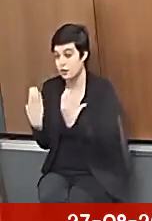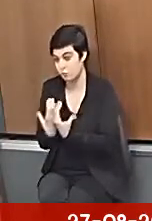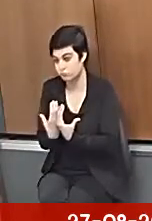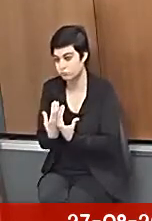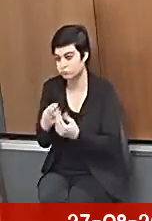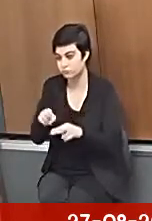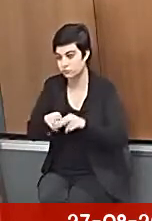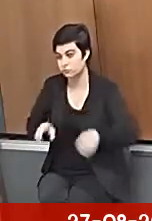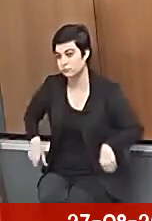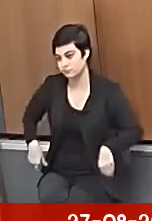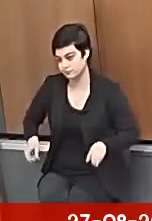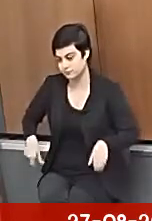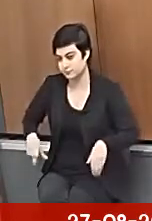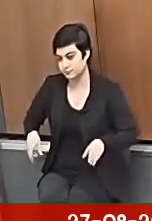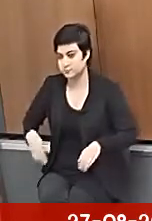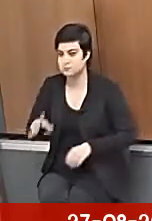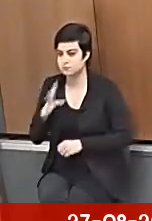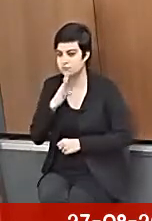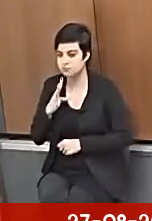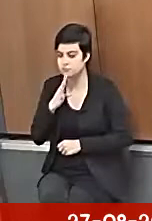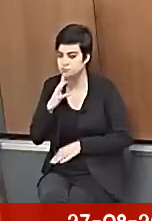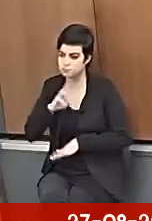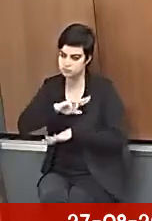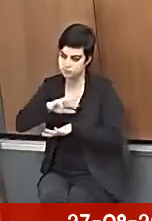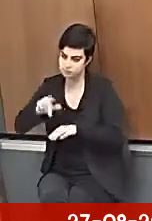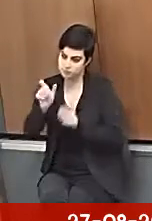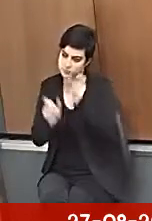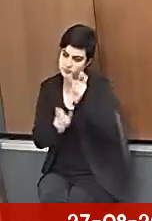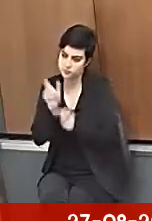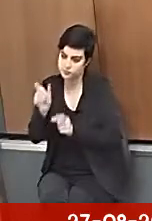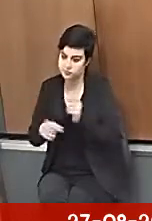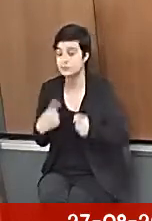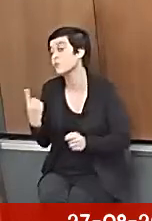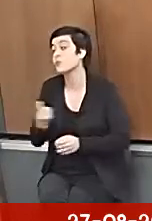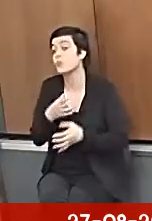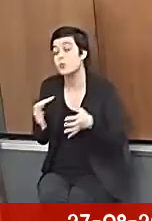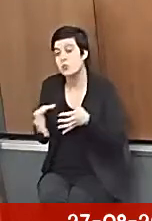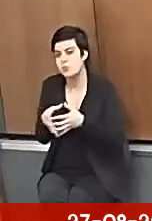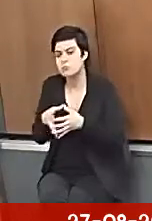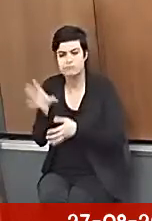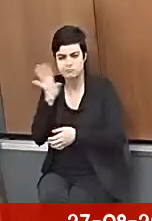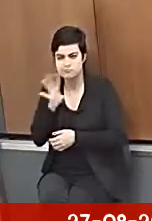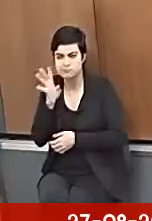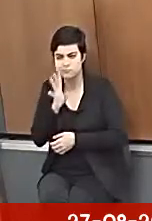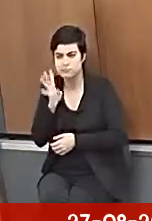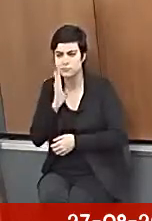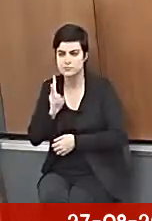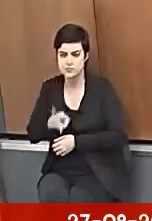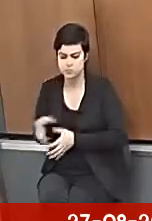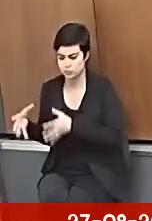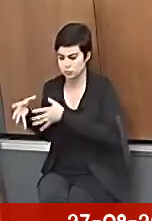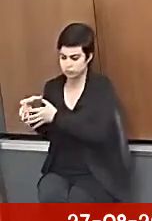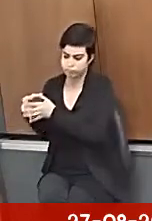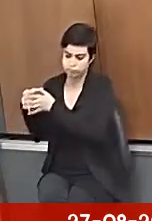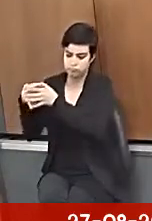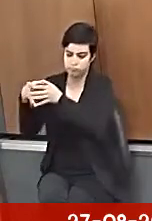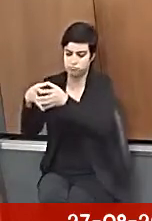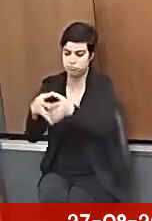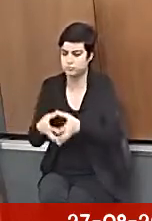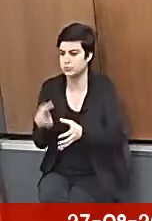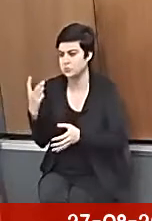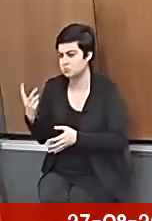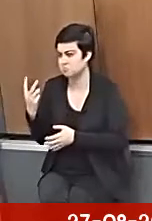amigos com ensino sara moleque também e nós é uma molecada bacana a gente se reunia para imprimiram menos